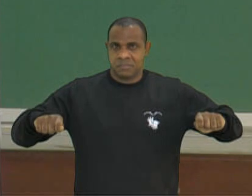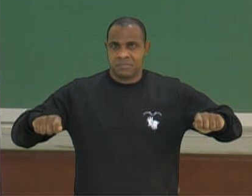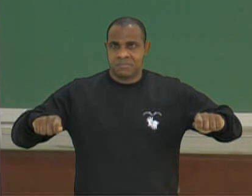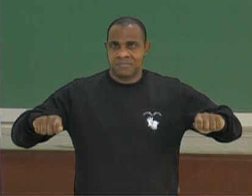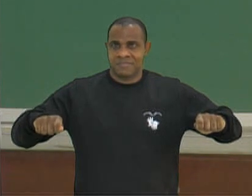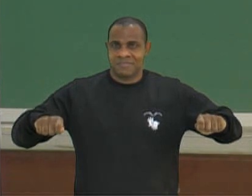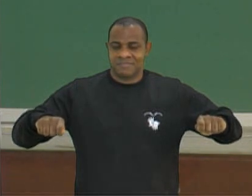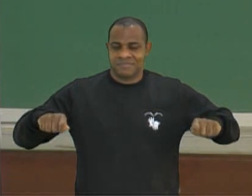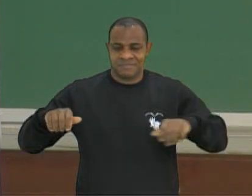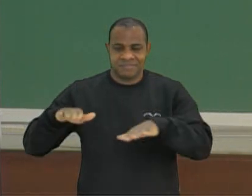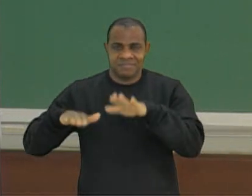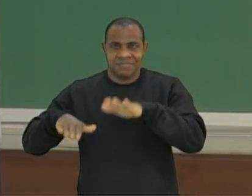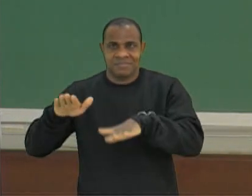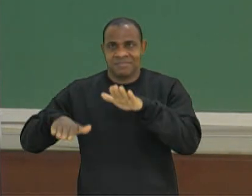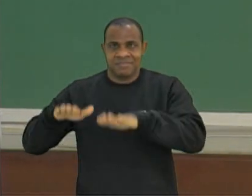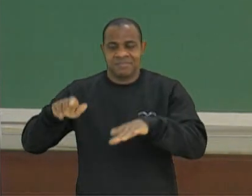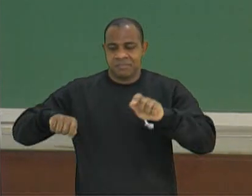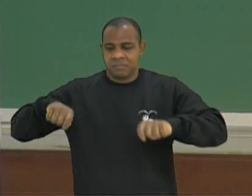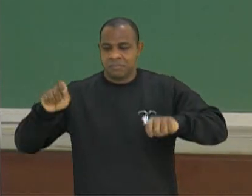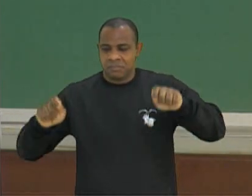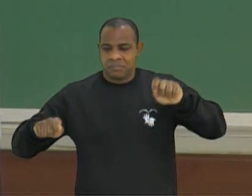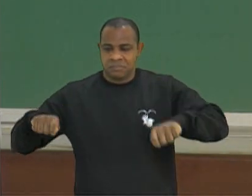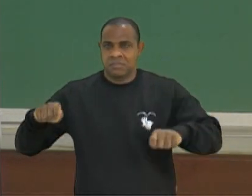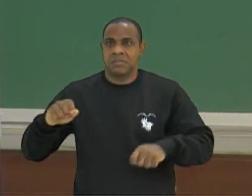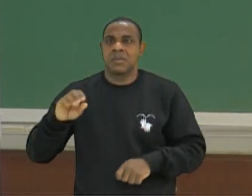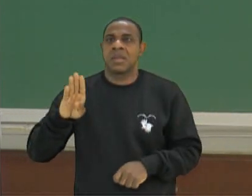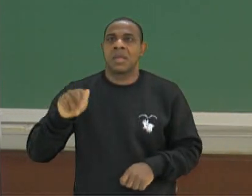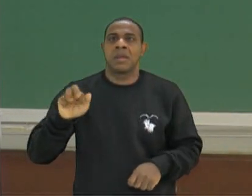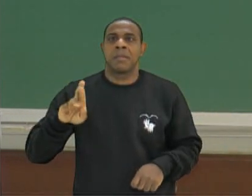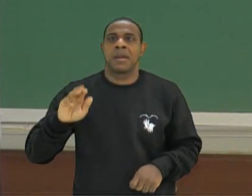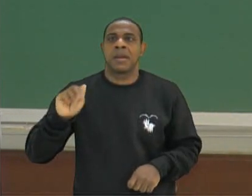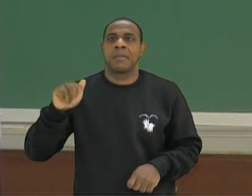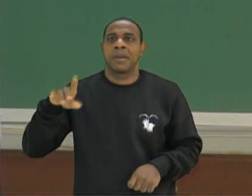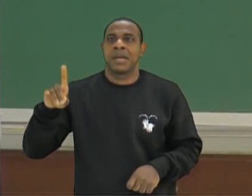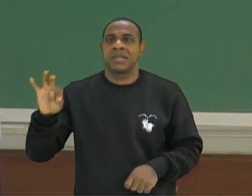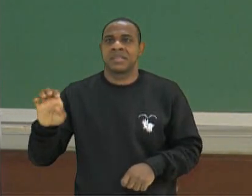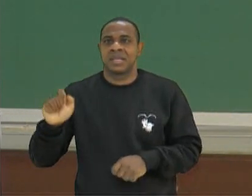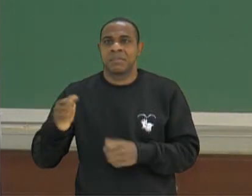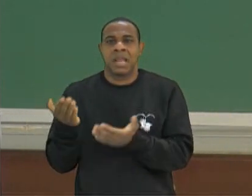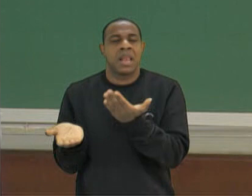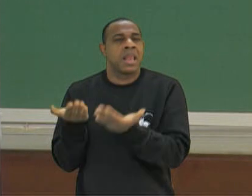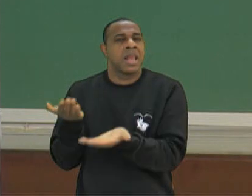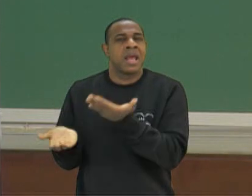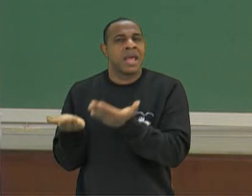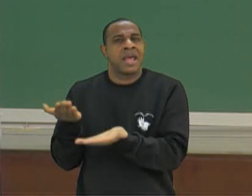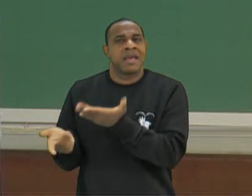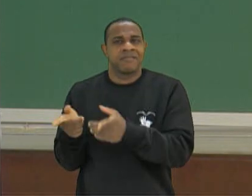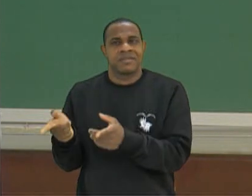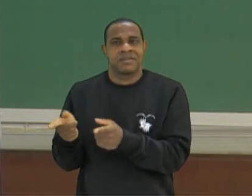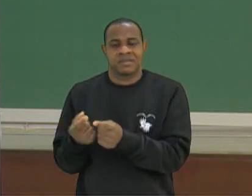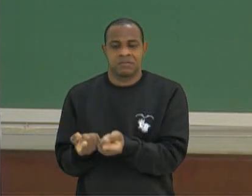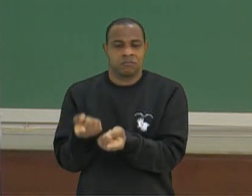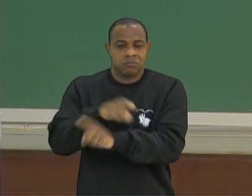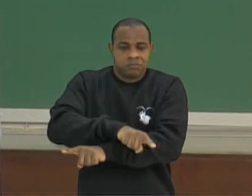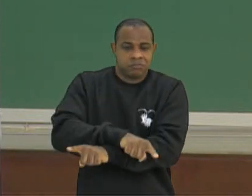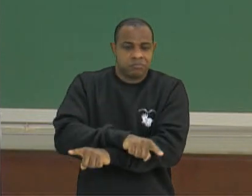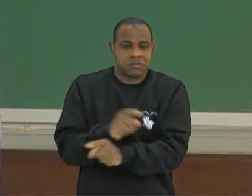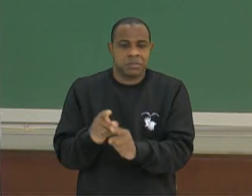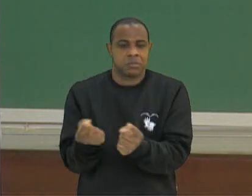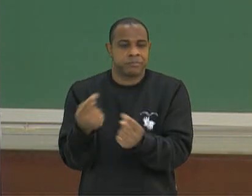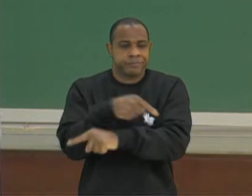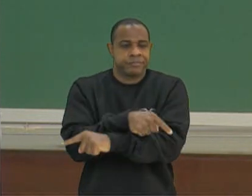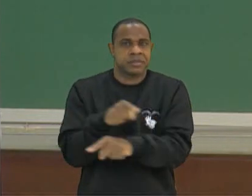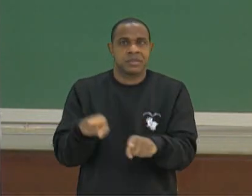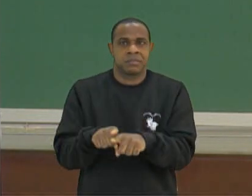maior. Por quê? Porque ele é menos denso, ele é mais leve. Agora, se você inverter o processo, vai ocorrer também? Vai, só que aí você